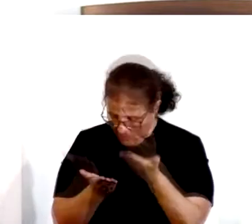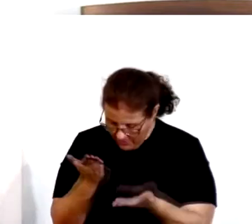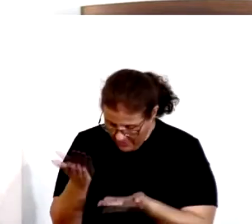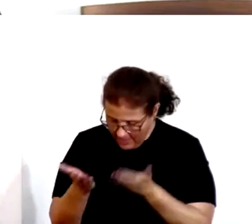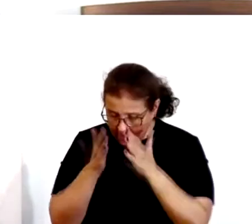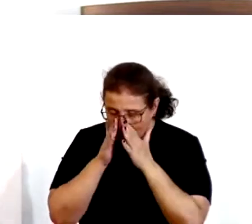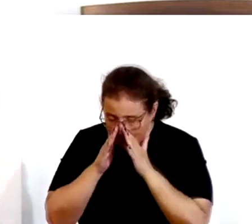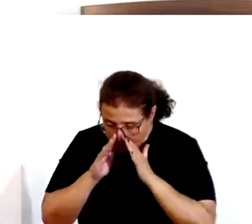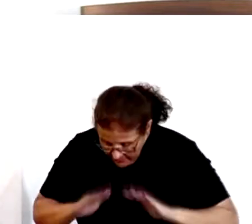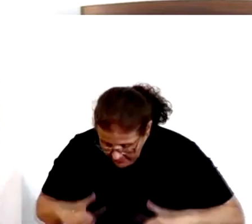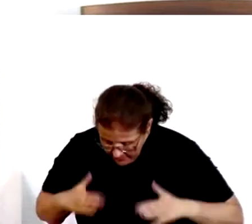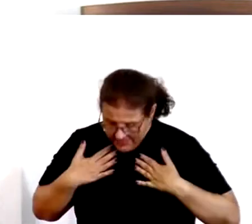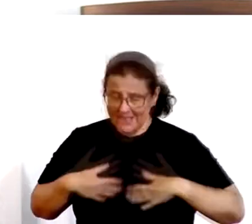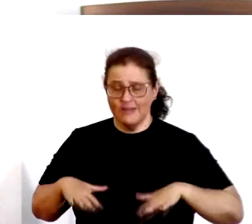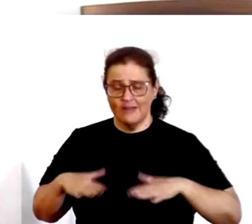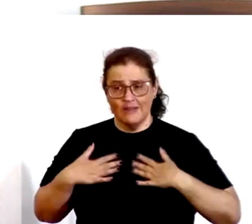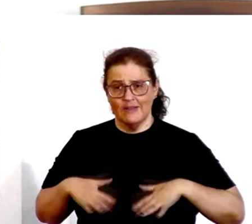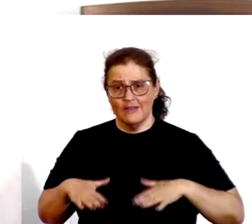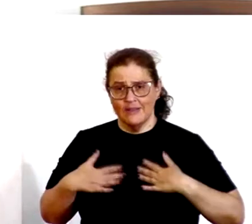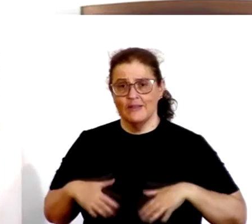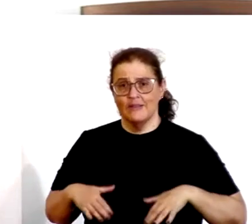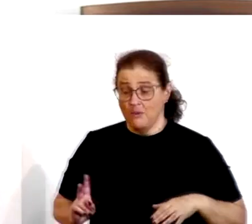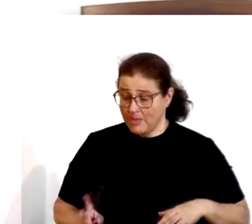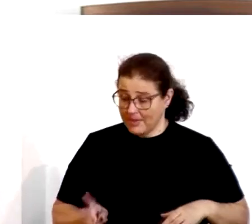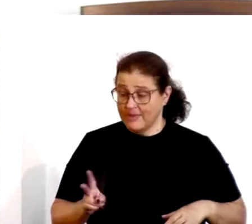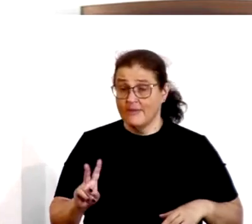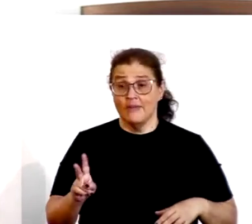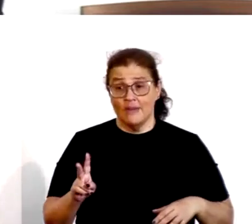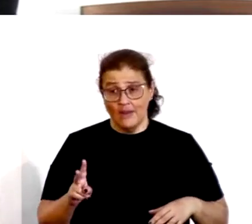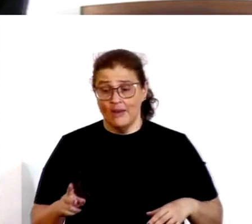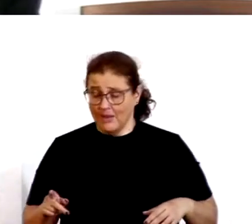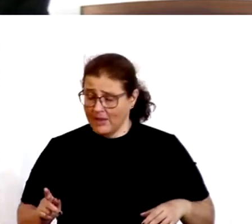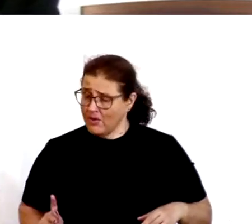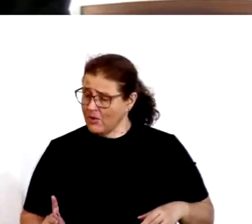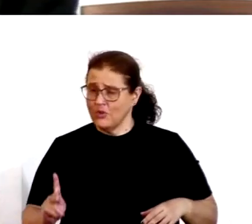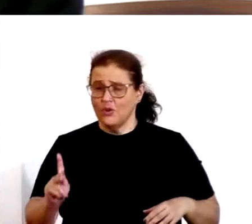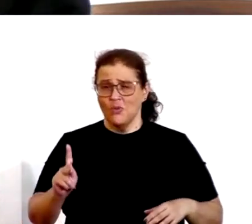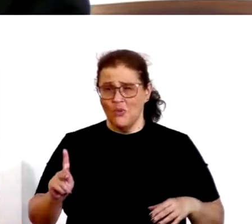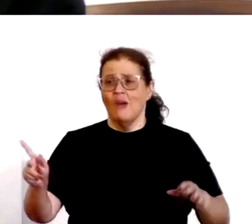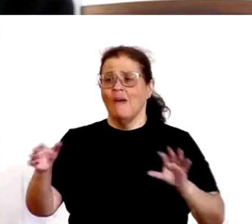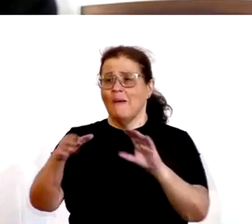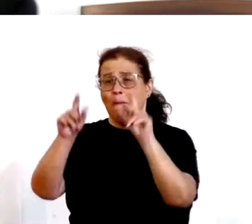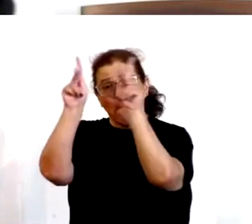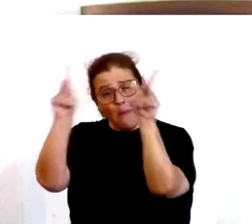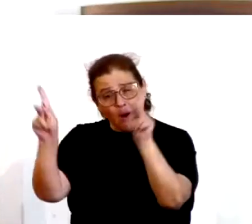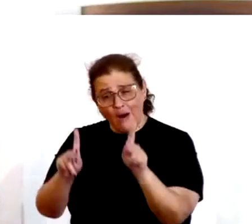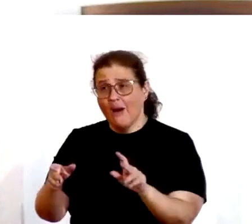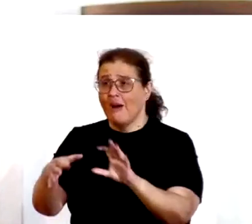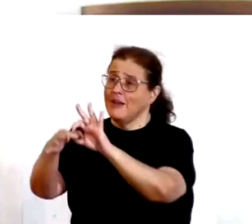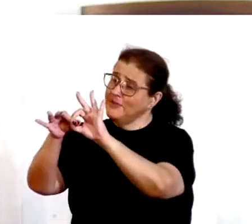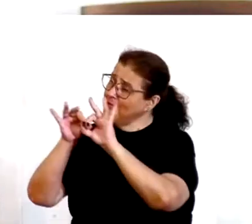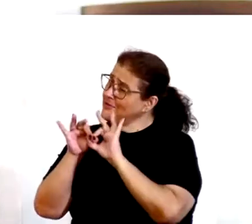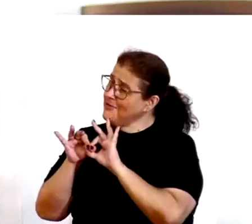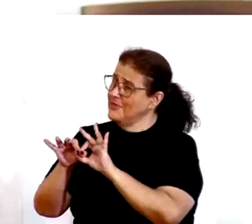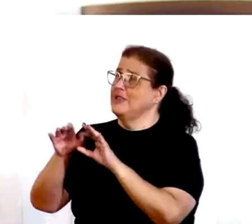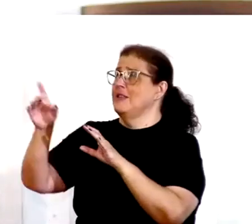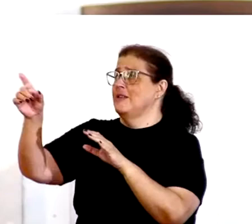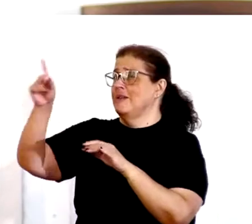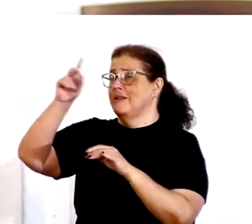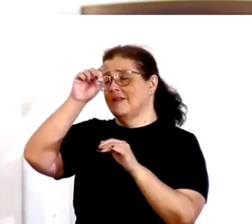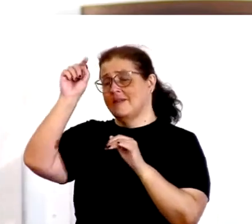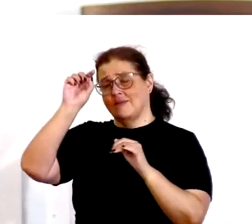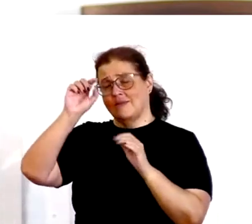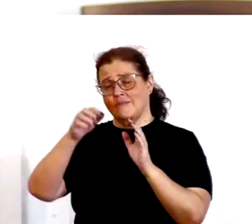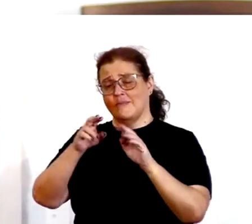em amor, esforçando-vos diligentemente por preservar a unidade do Espírito no vínculo da paz, pois há somente um corpo, um só Espírito, como também fostes